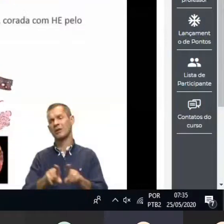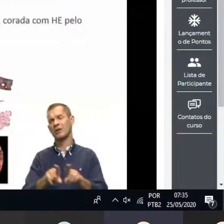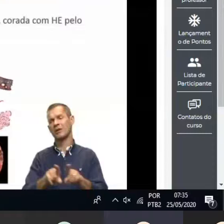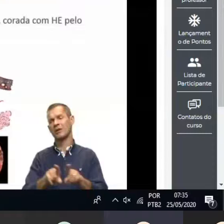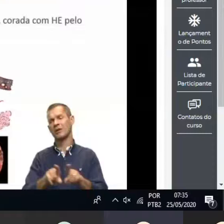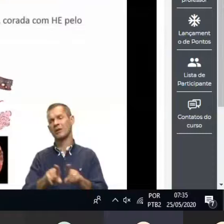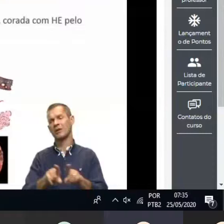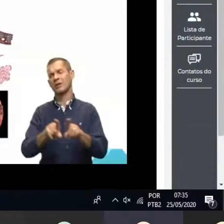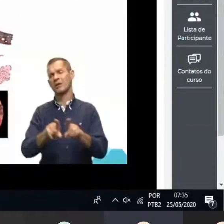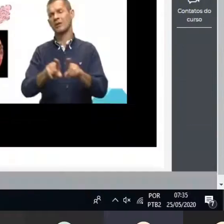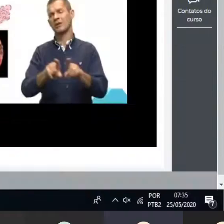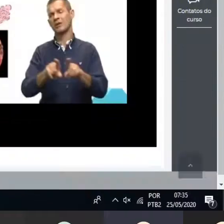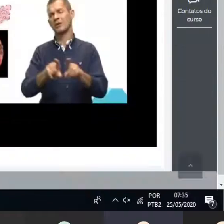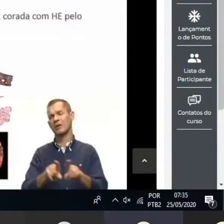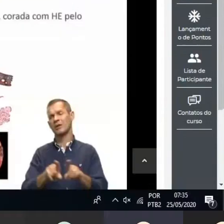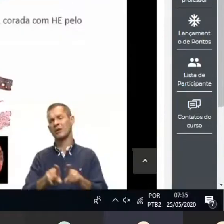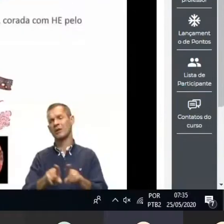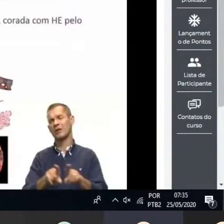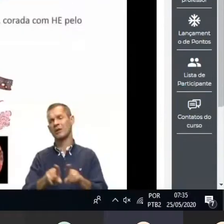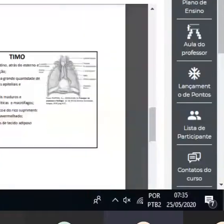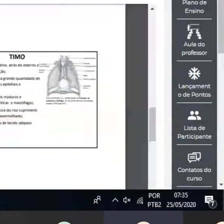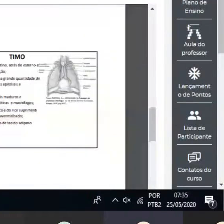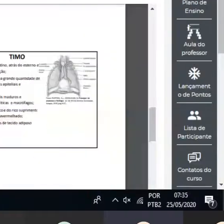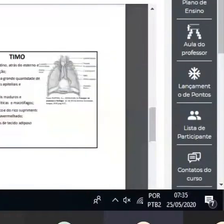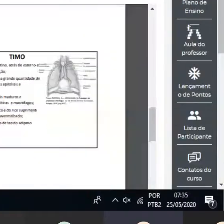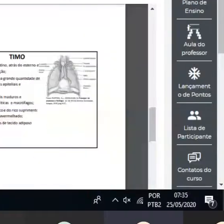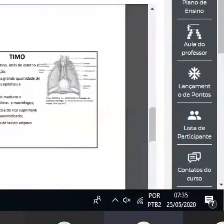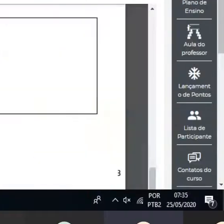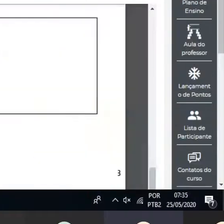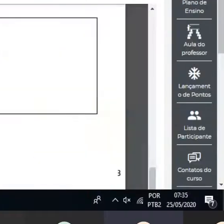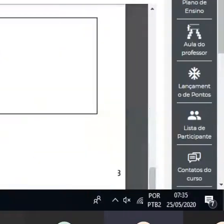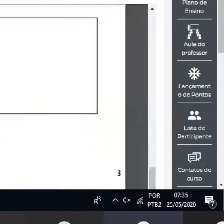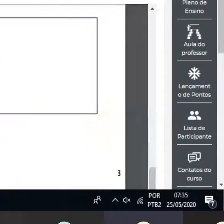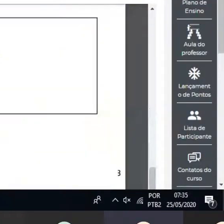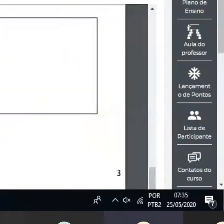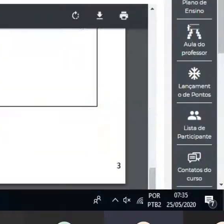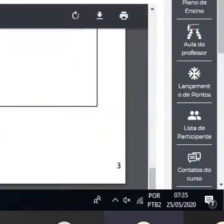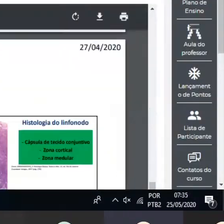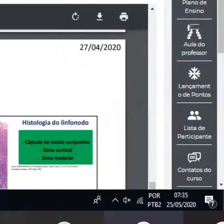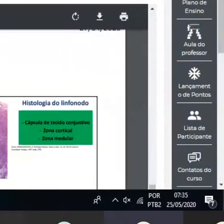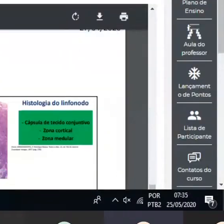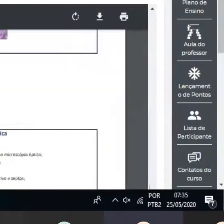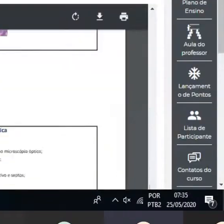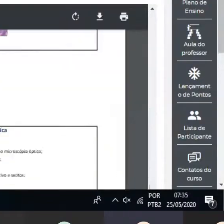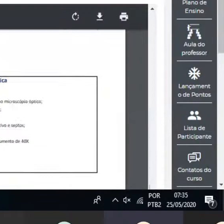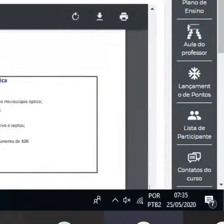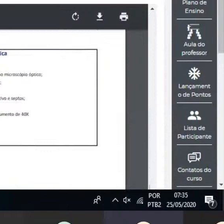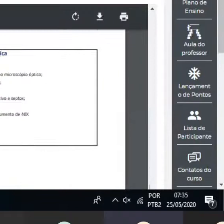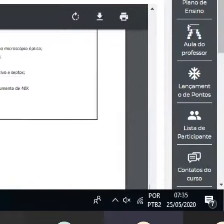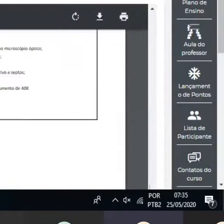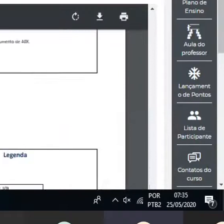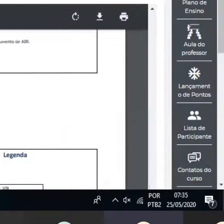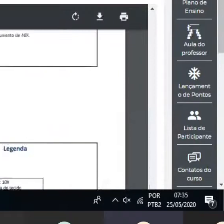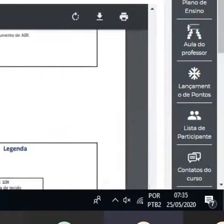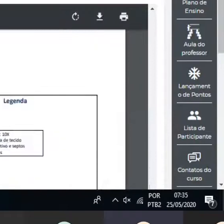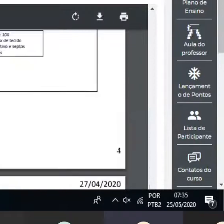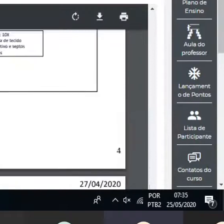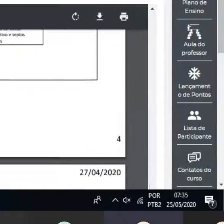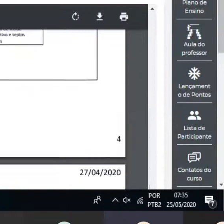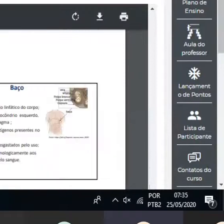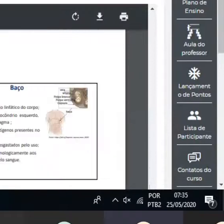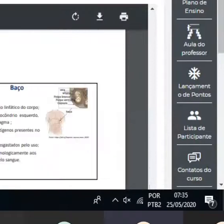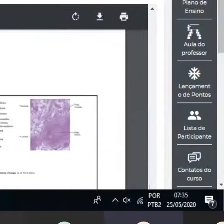essa tecnologia, com essa disposição. Depois, eu só peço para vocês confirmarem se o slide está aparecendo no ambiente